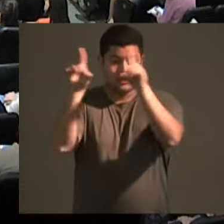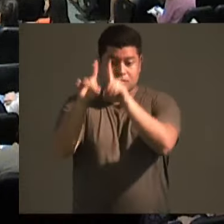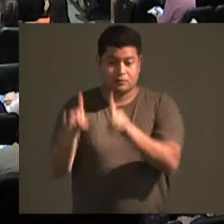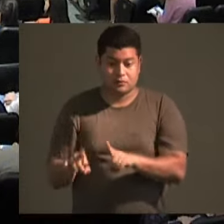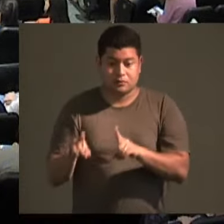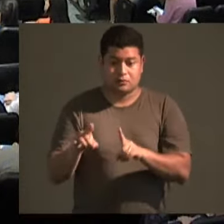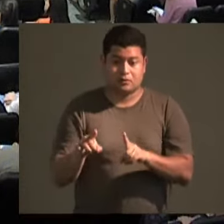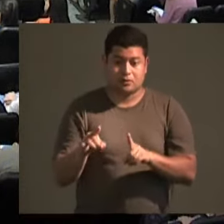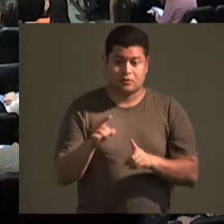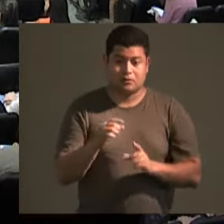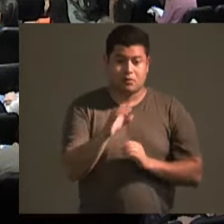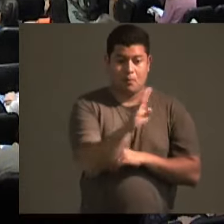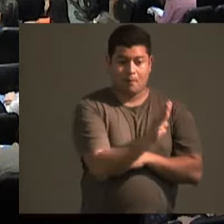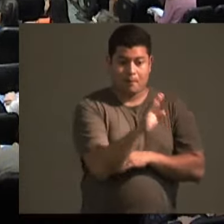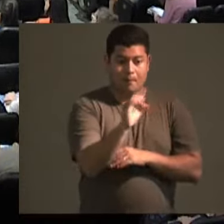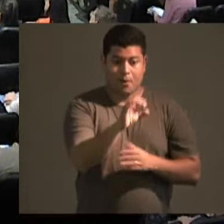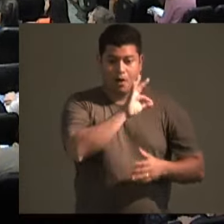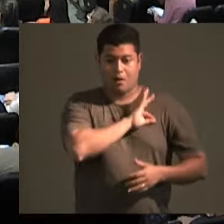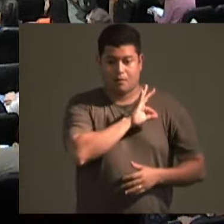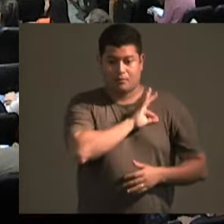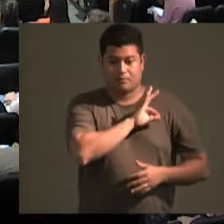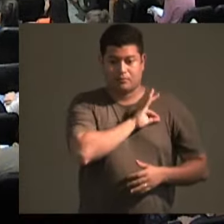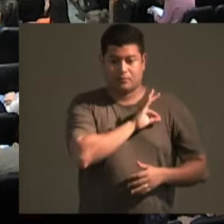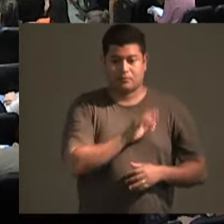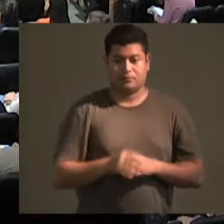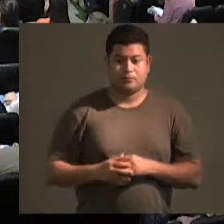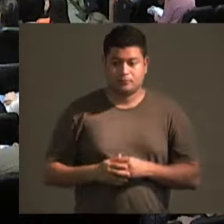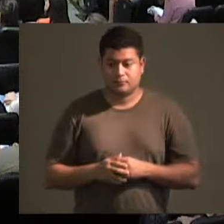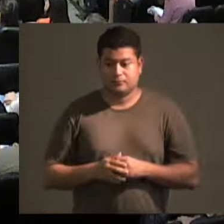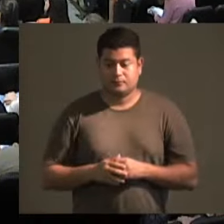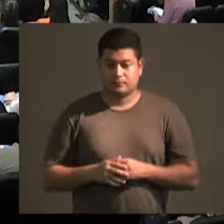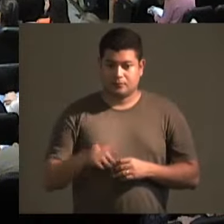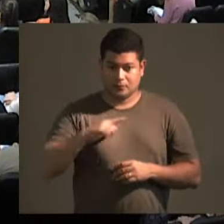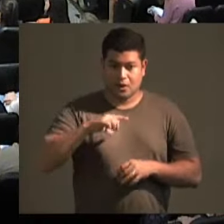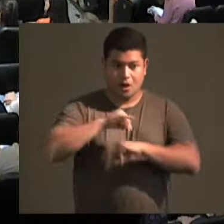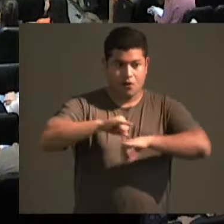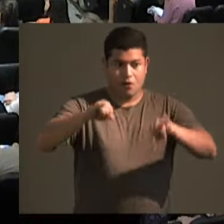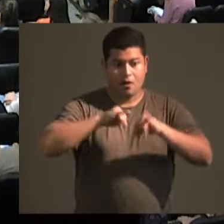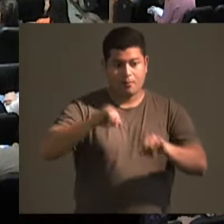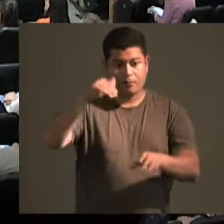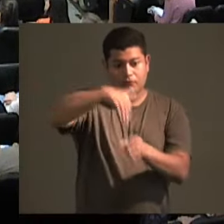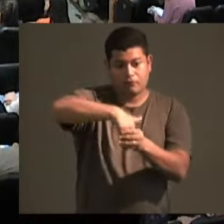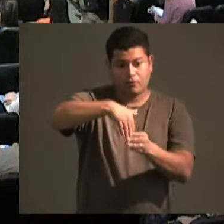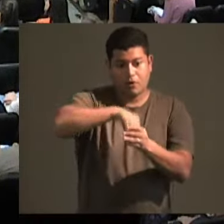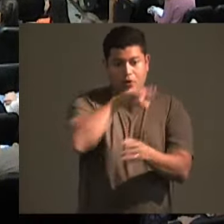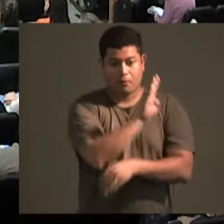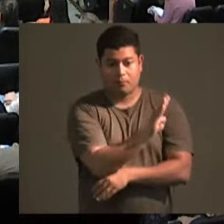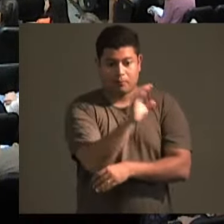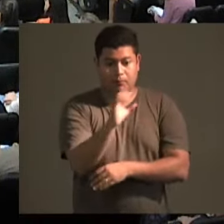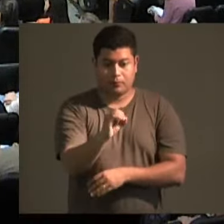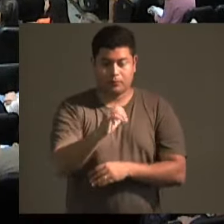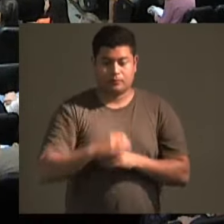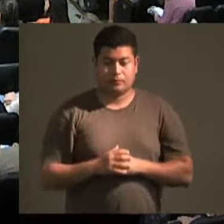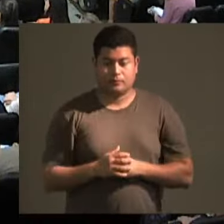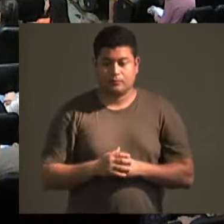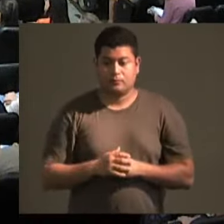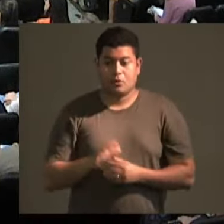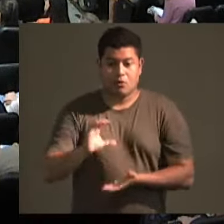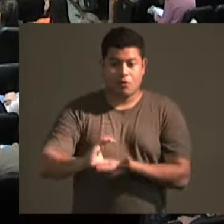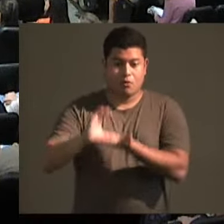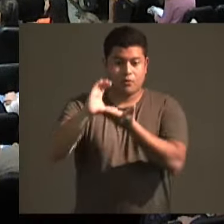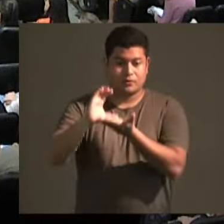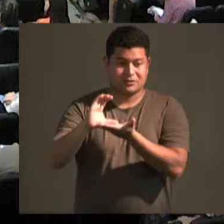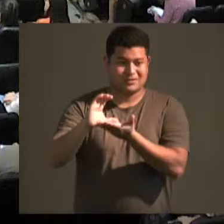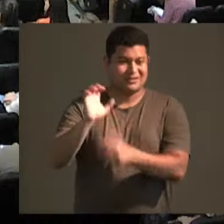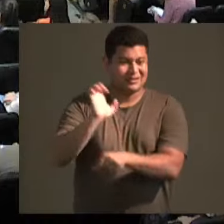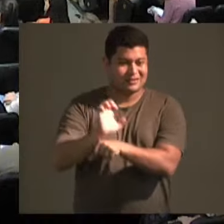ocorrência. E a gente... campanha do bote no BO, né? É. E, inclusive, ó, estando aqui, o presidente do Conselho Estadual da Pessoa com Deficiência, se é demanda